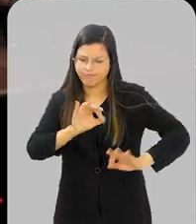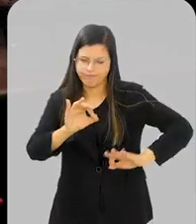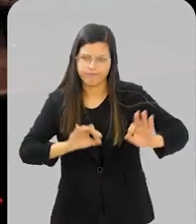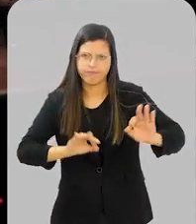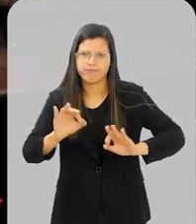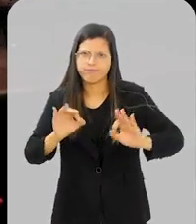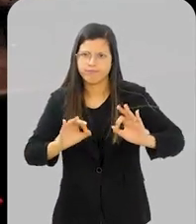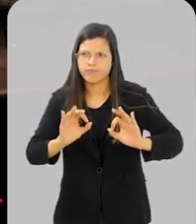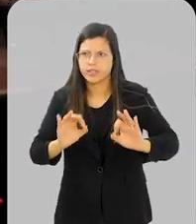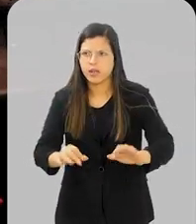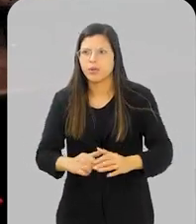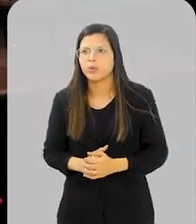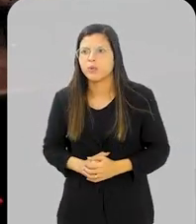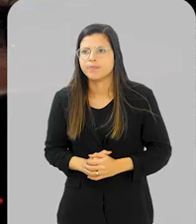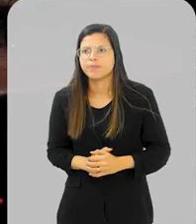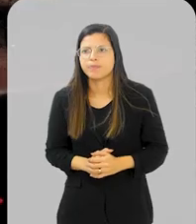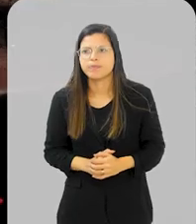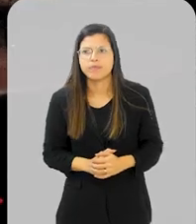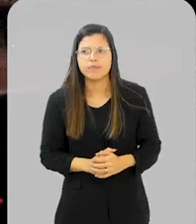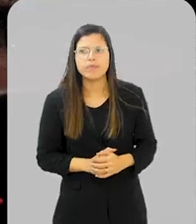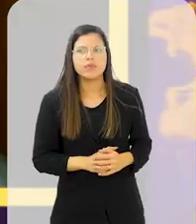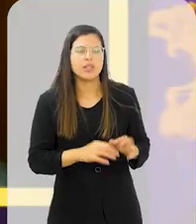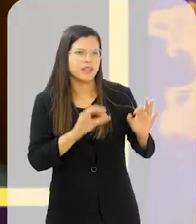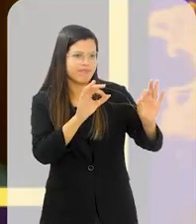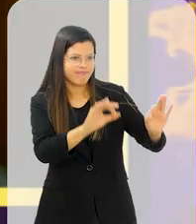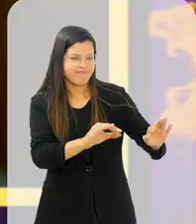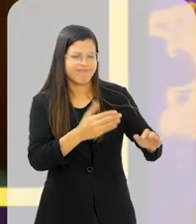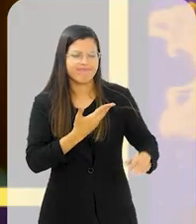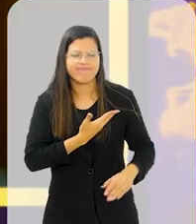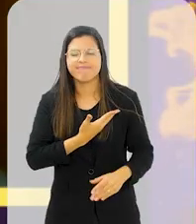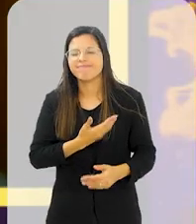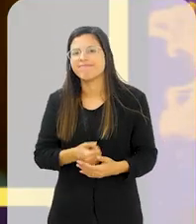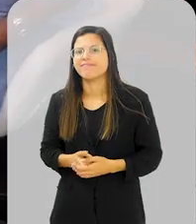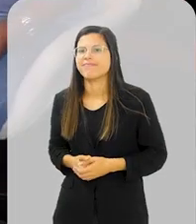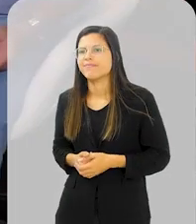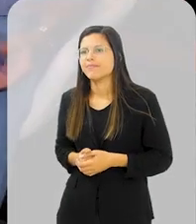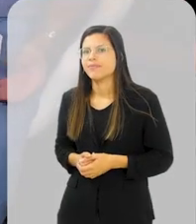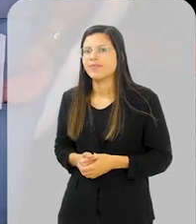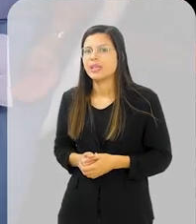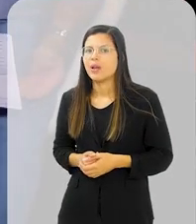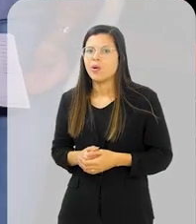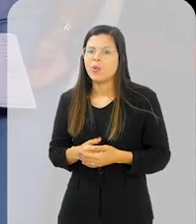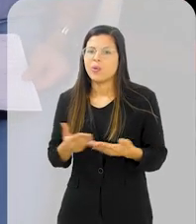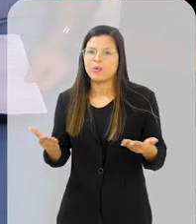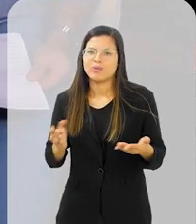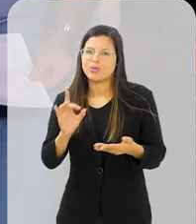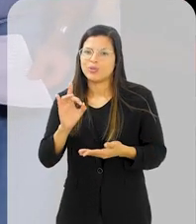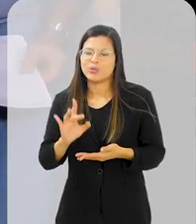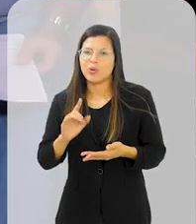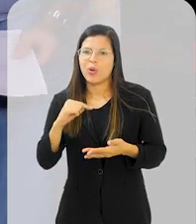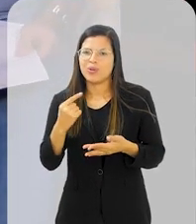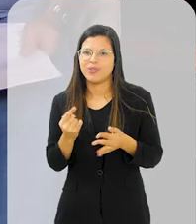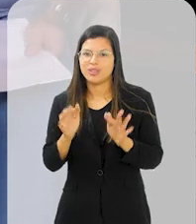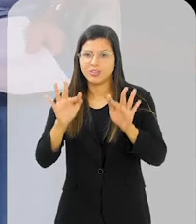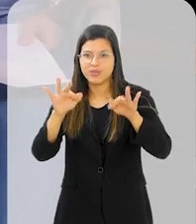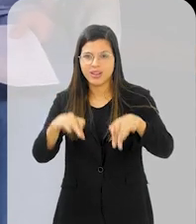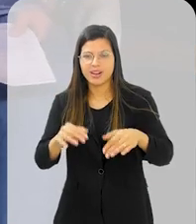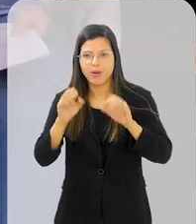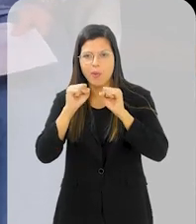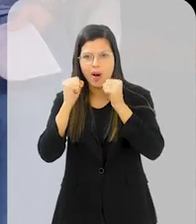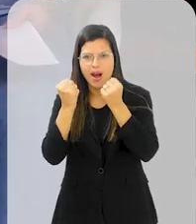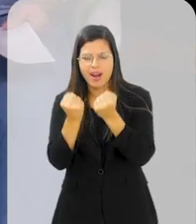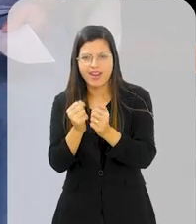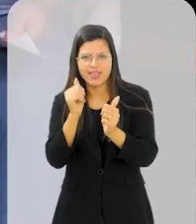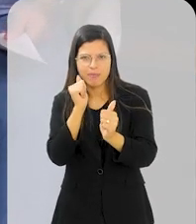na organização, não é isso? É isso, amigo. Beleza. Por hoje é só. Nós estamos chegando ao final